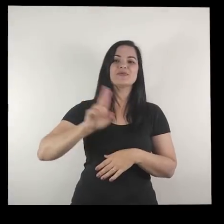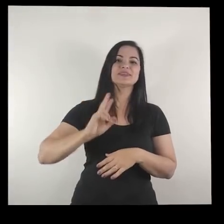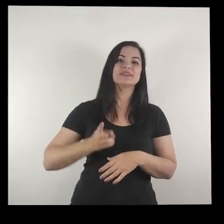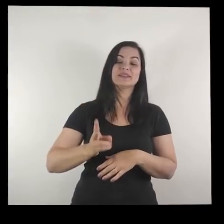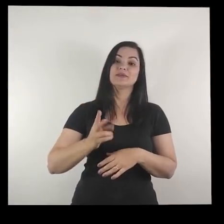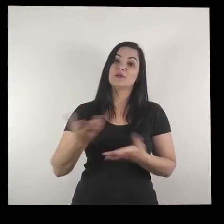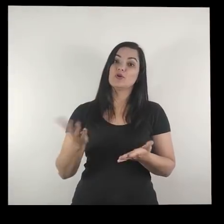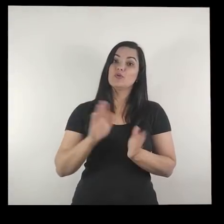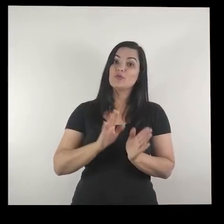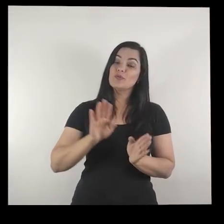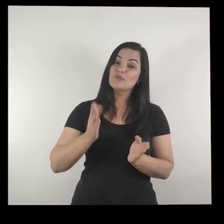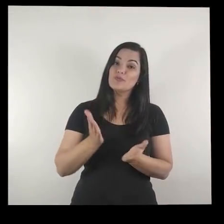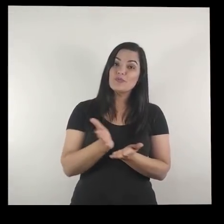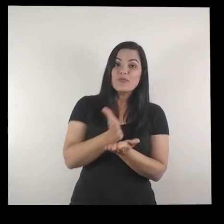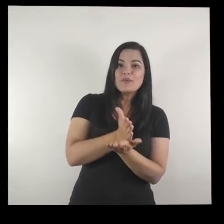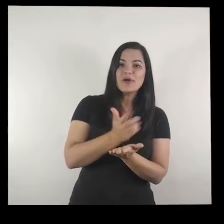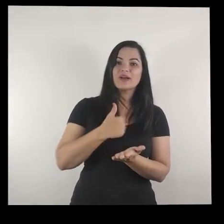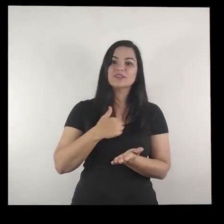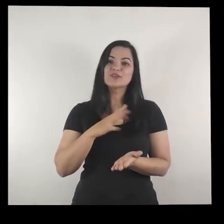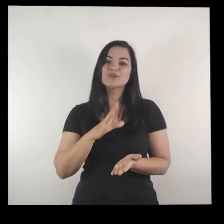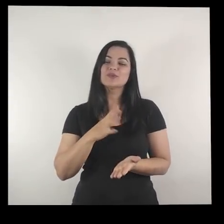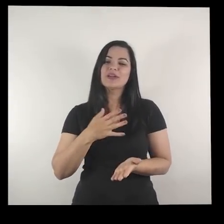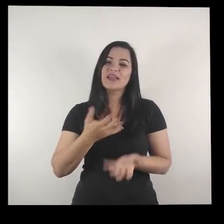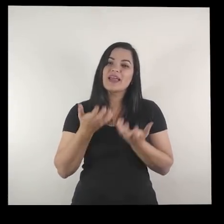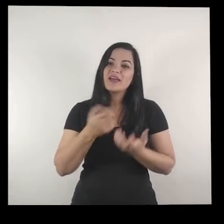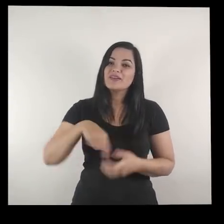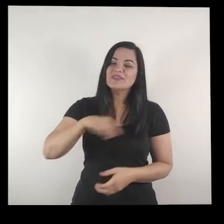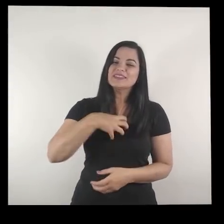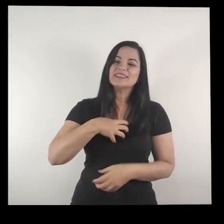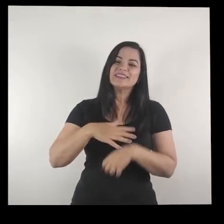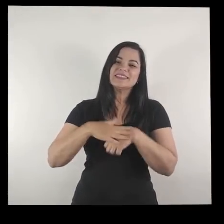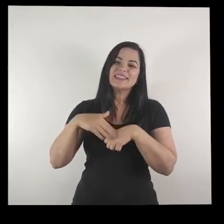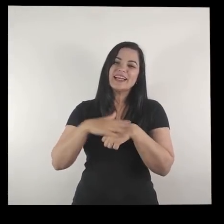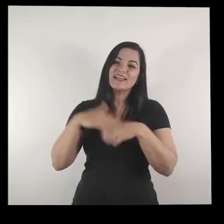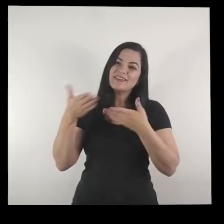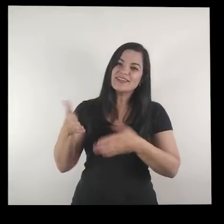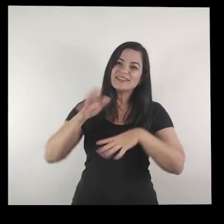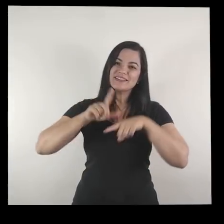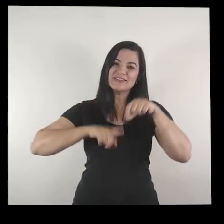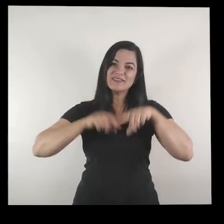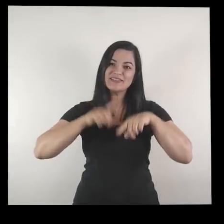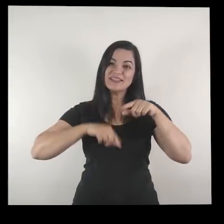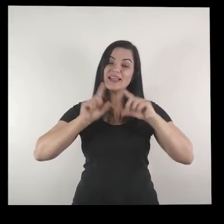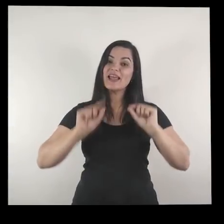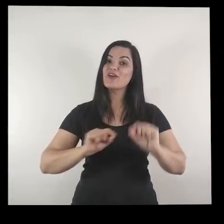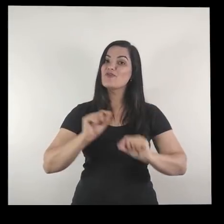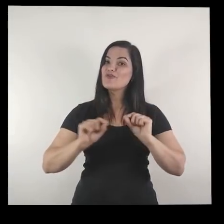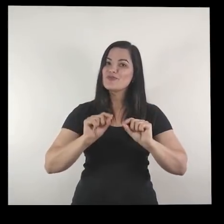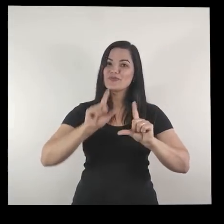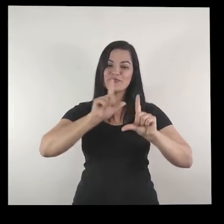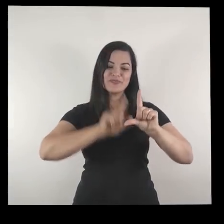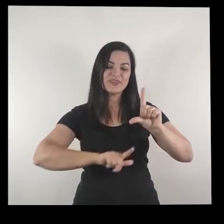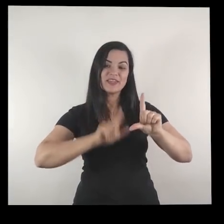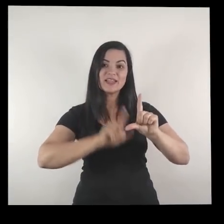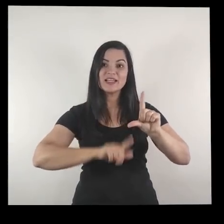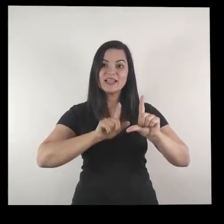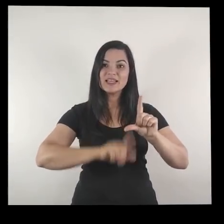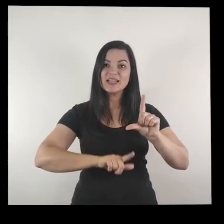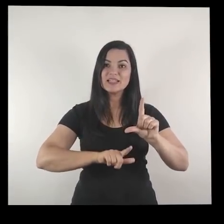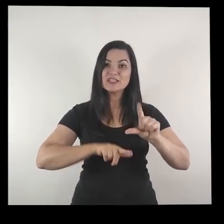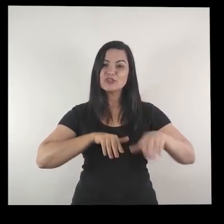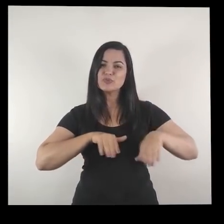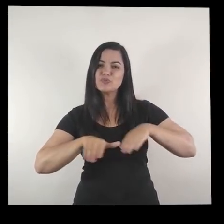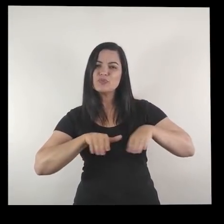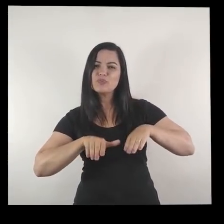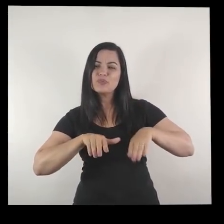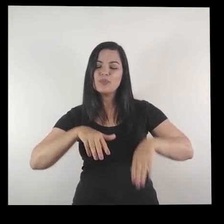que eu gostaria que vocês tivessem um maior carinho é com as letras móveis. A